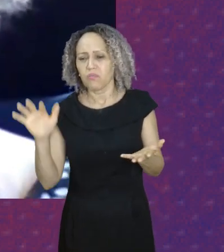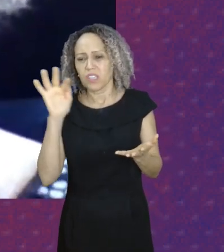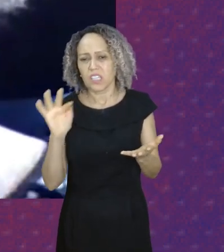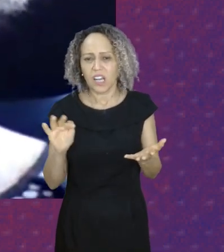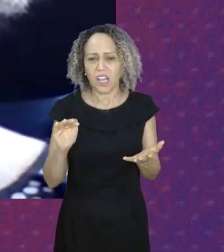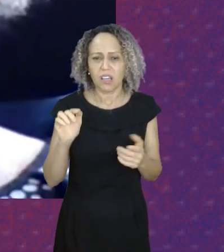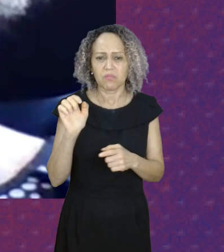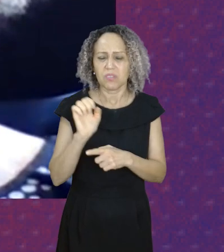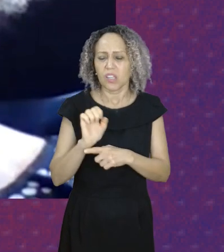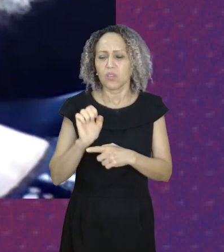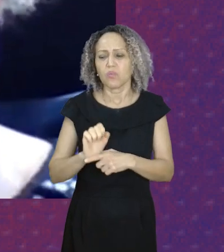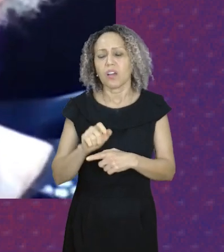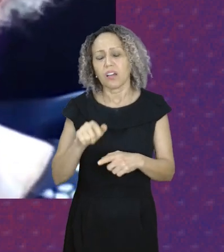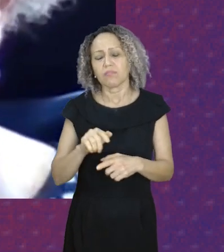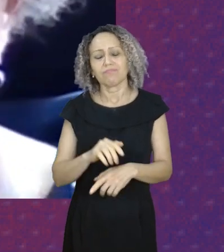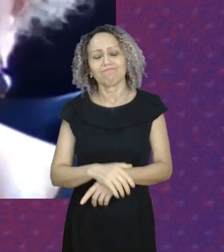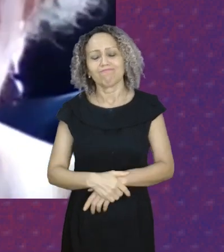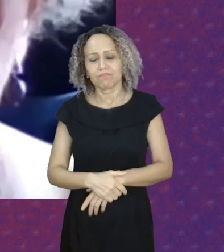E